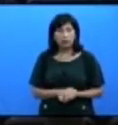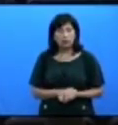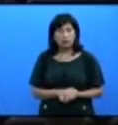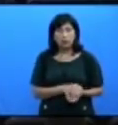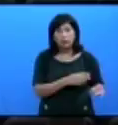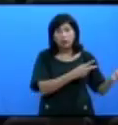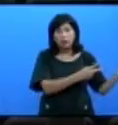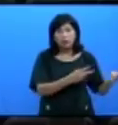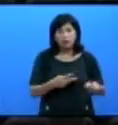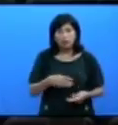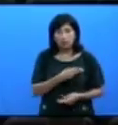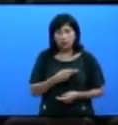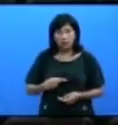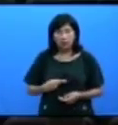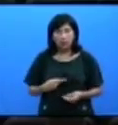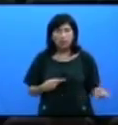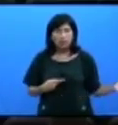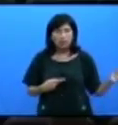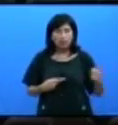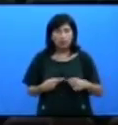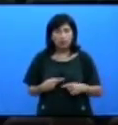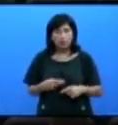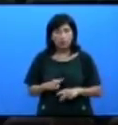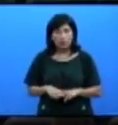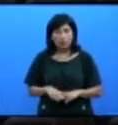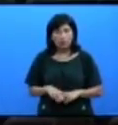Convidamos a nossa presidente, que assume o trabalho.